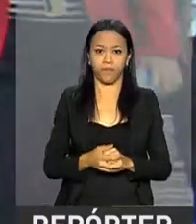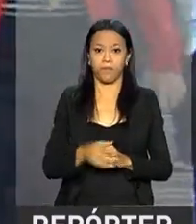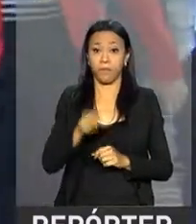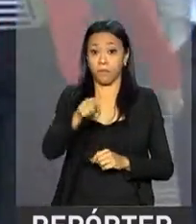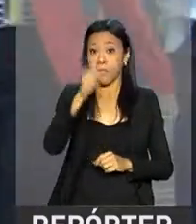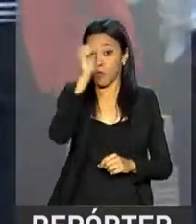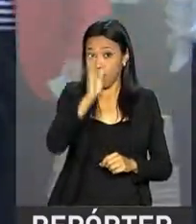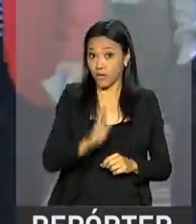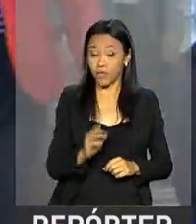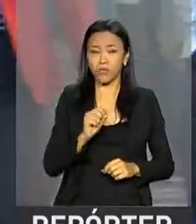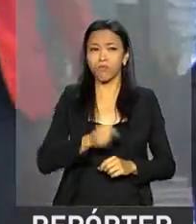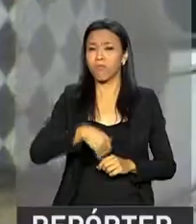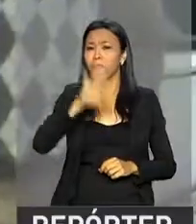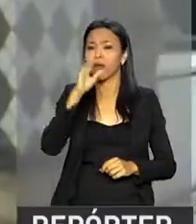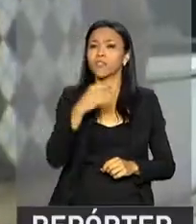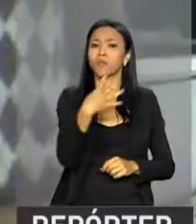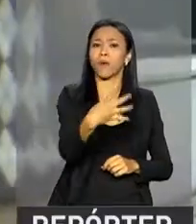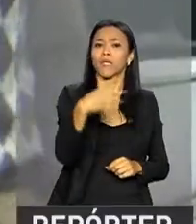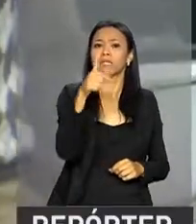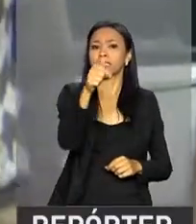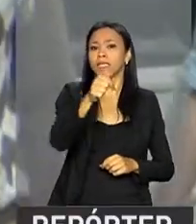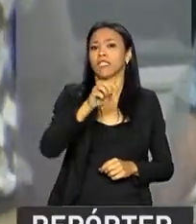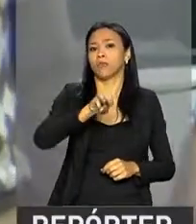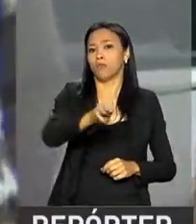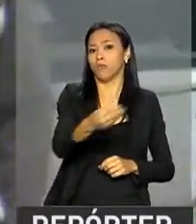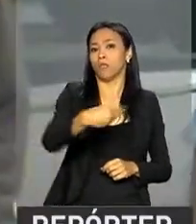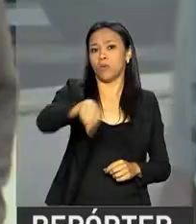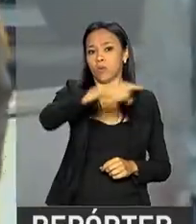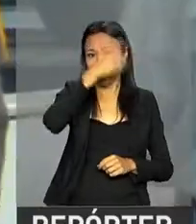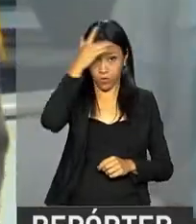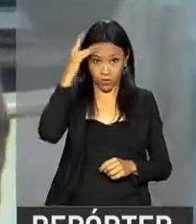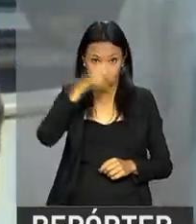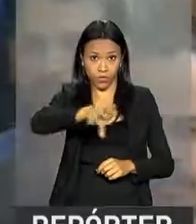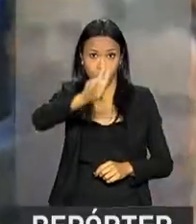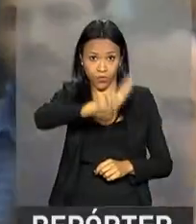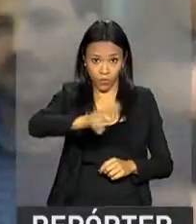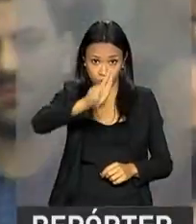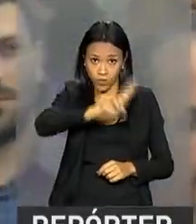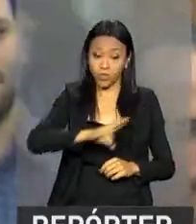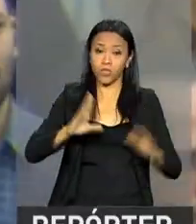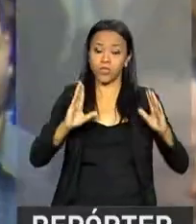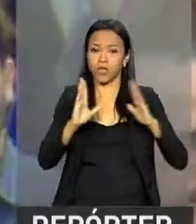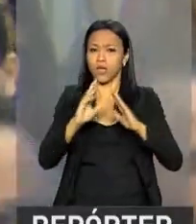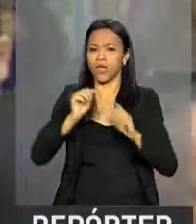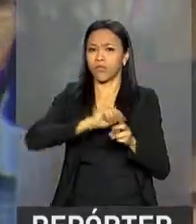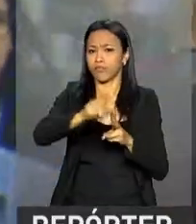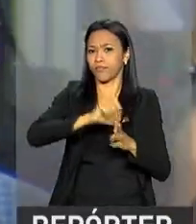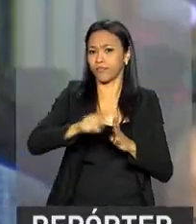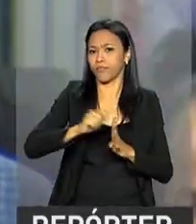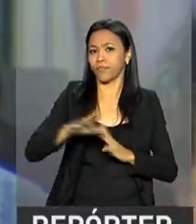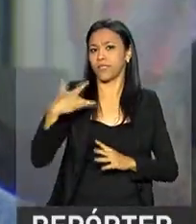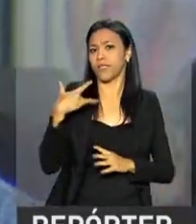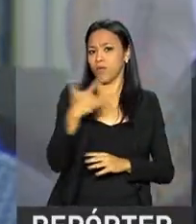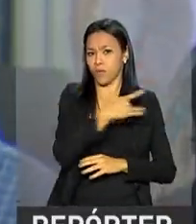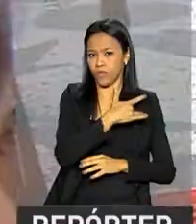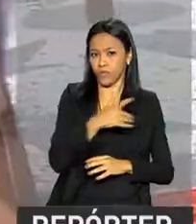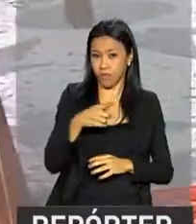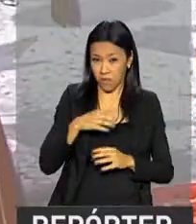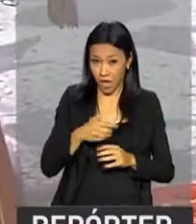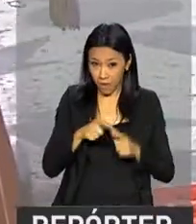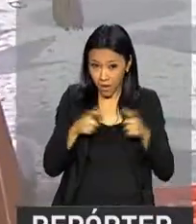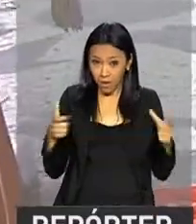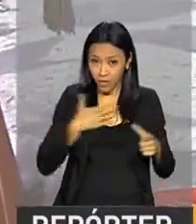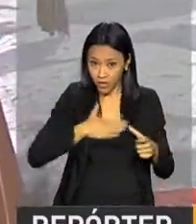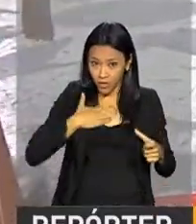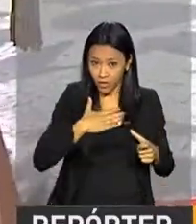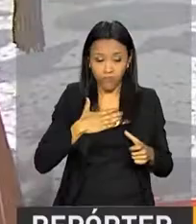No Brasil, são mais de 47 milhões de usuários de planos de saúde. Mas nem todos estão satisfeitos com as operadoras. Quando eu levei